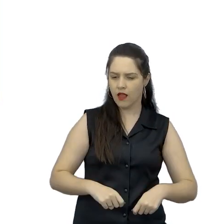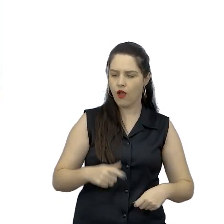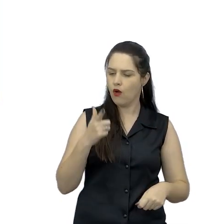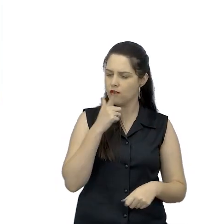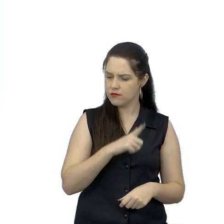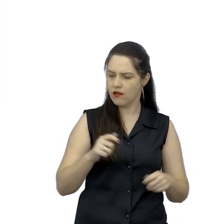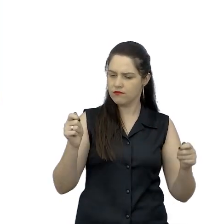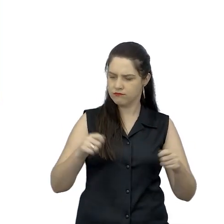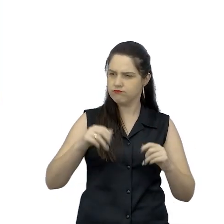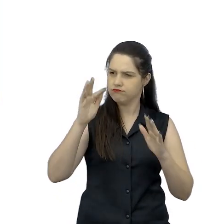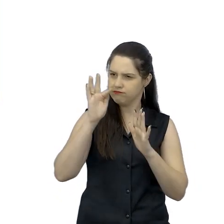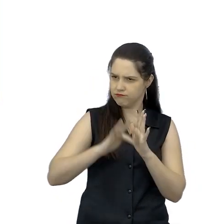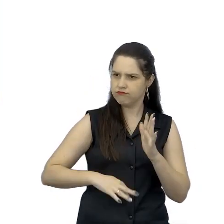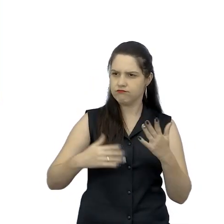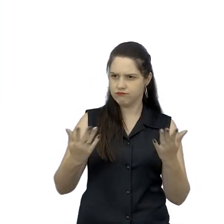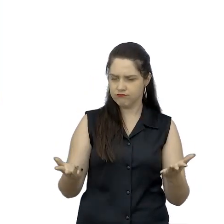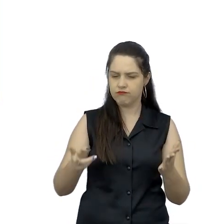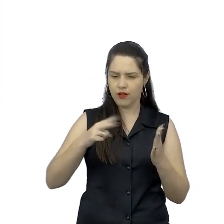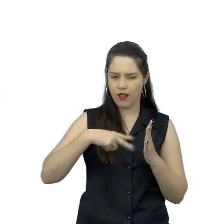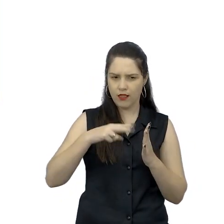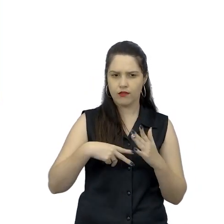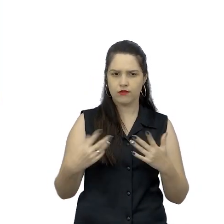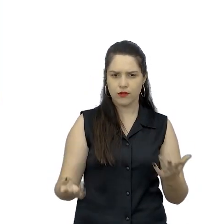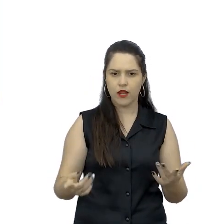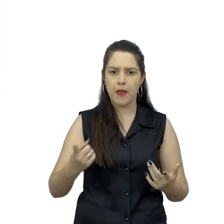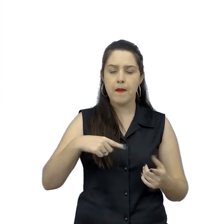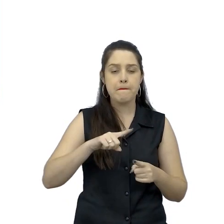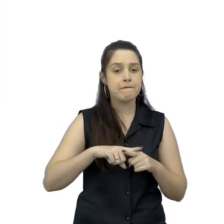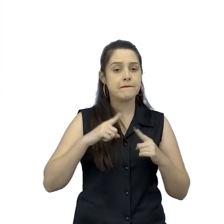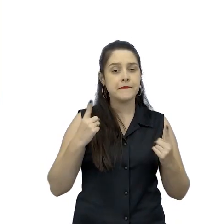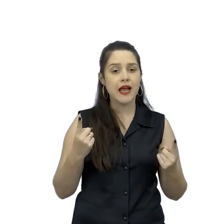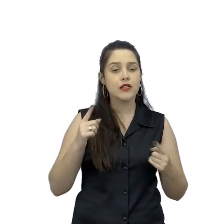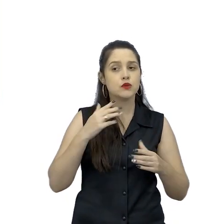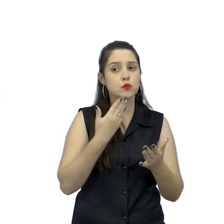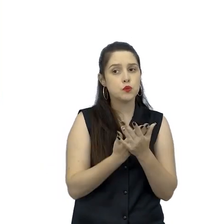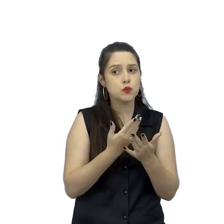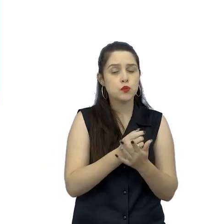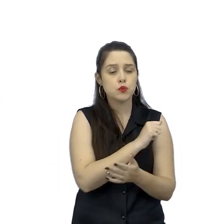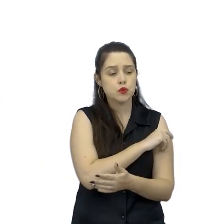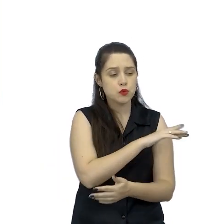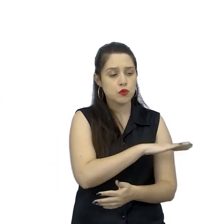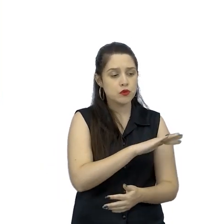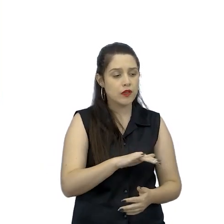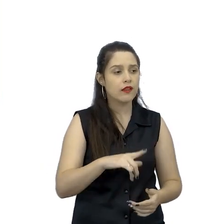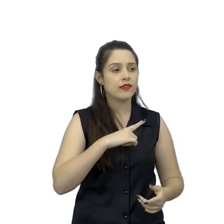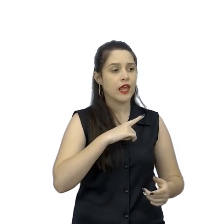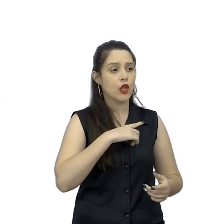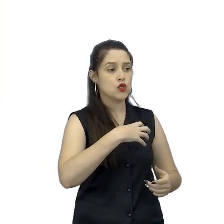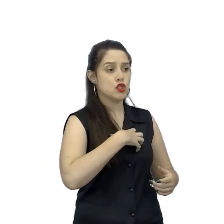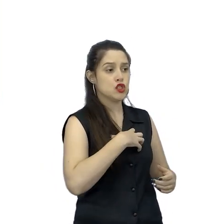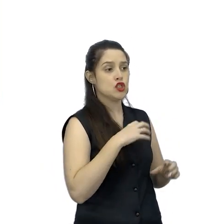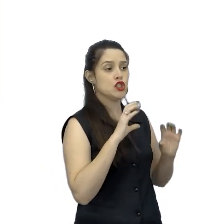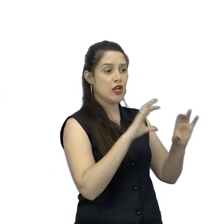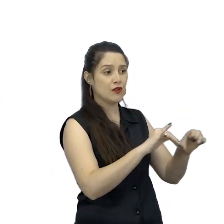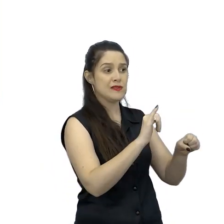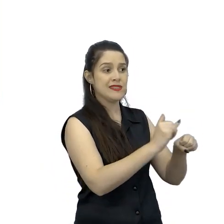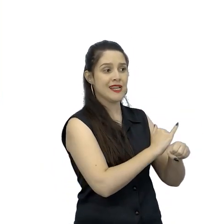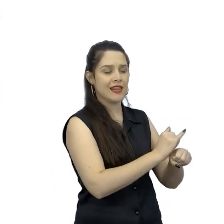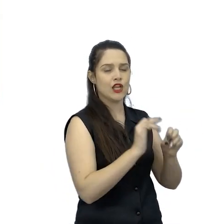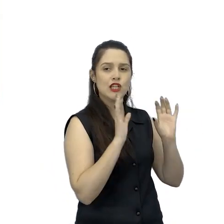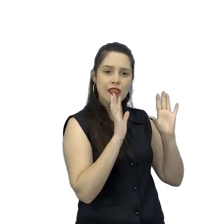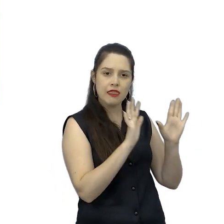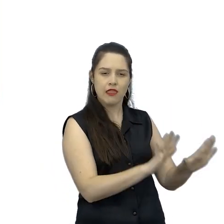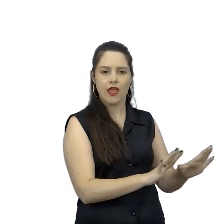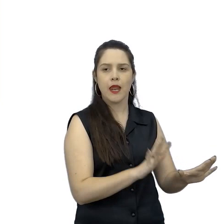de leitura. Tá? Mas é bom nós termos em mente que os estudantes têm os seus próprios meios, têm as suas próprias estratégias. Os